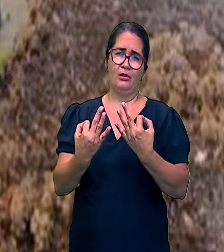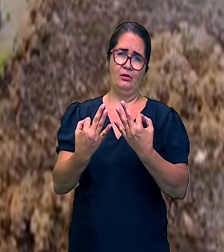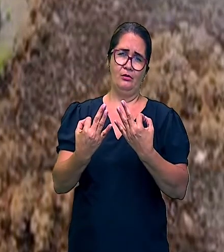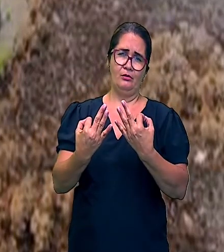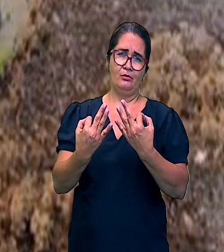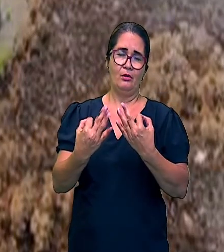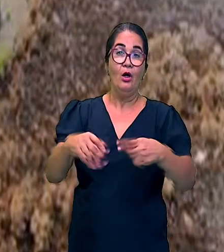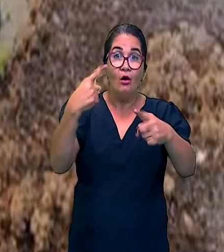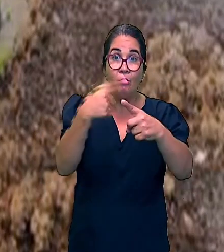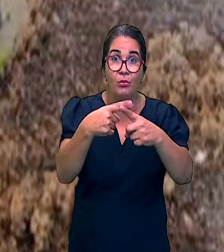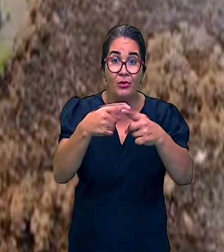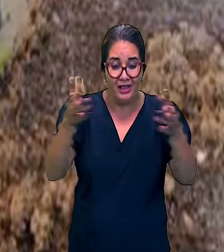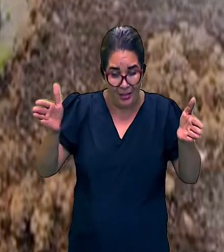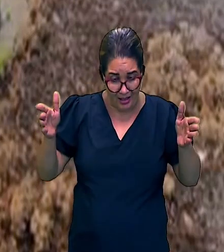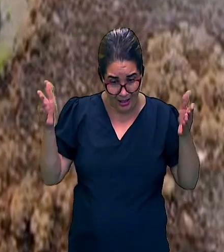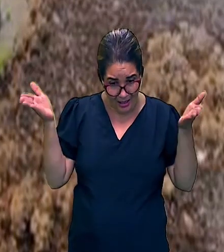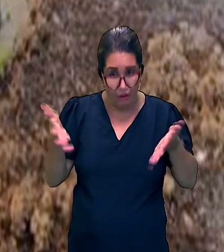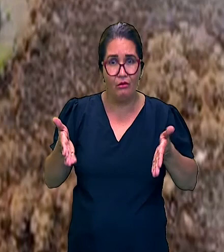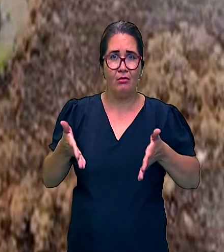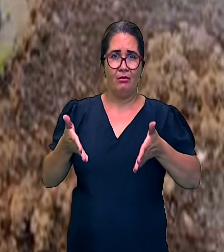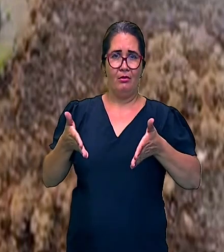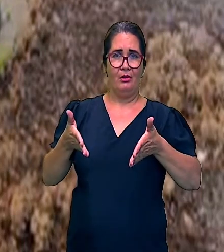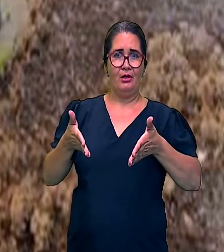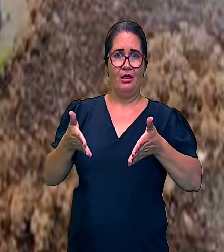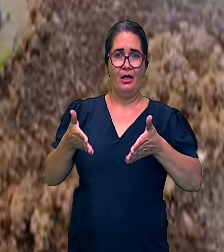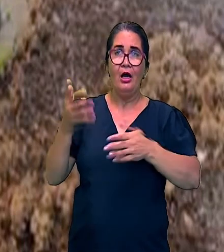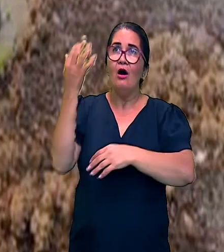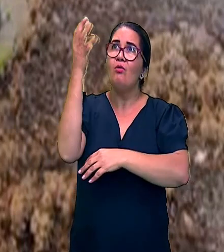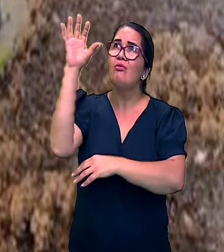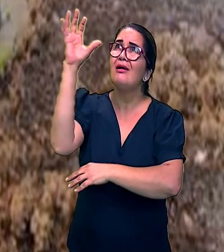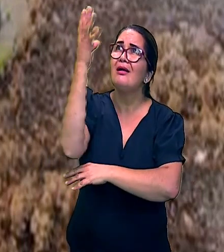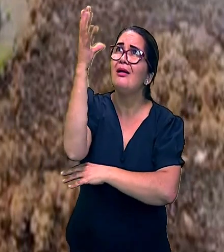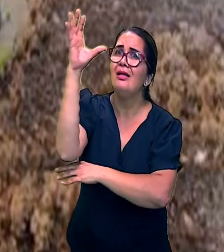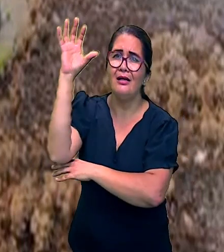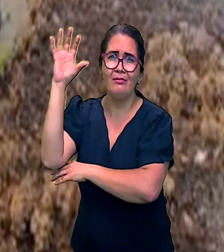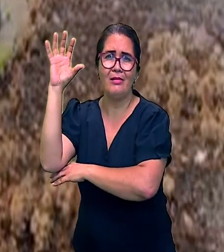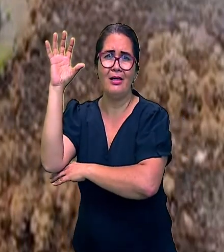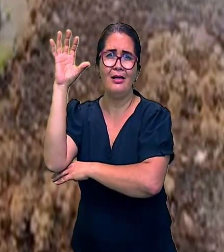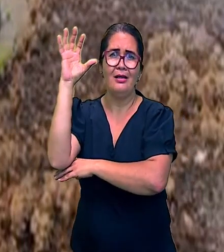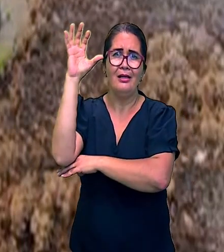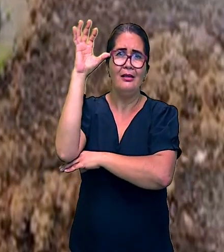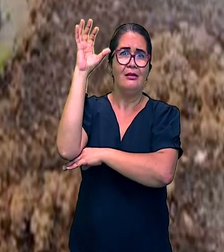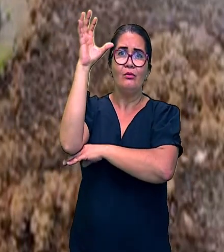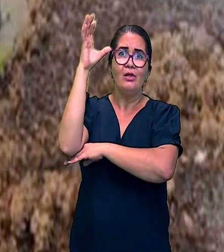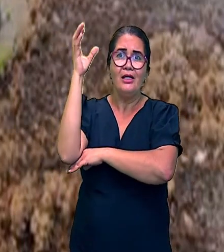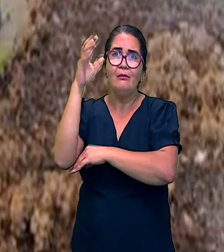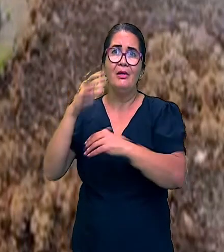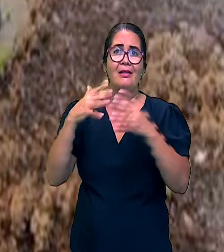quase insuportável ou insuportável que a nossa cidade retém.